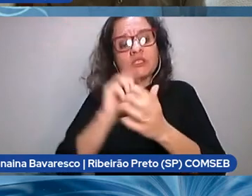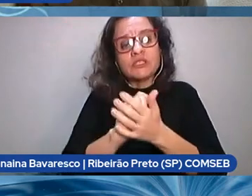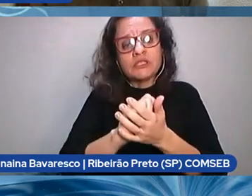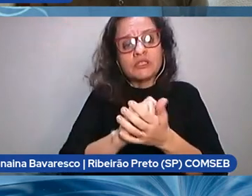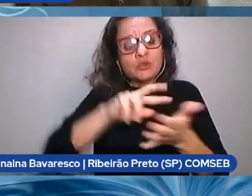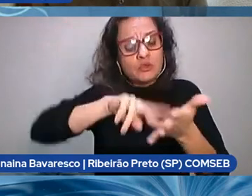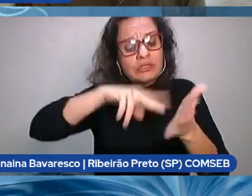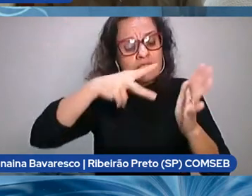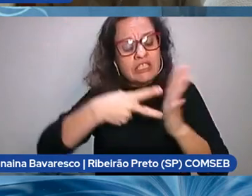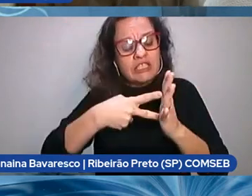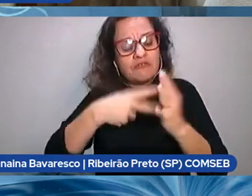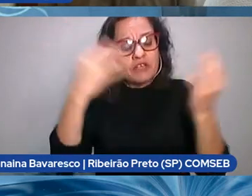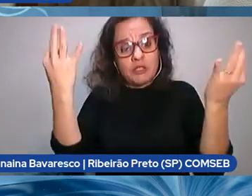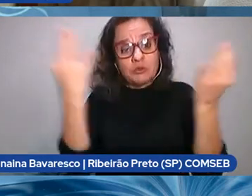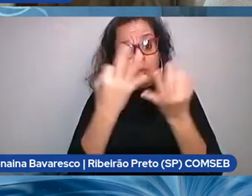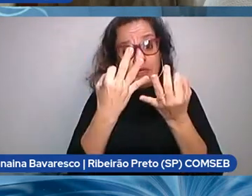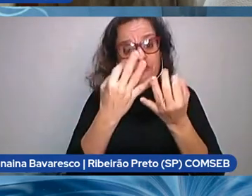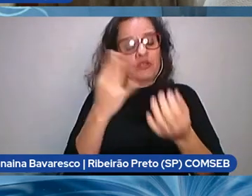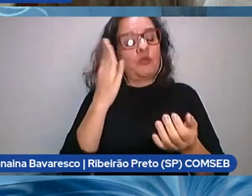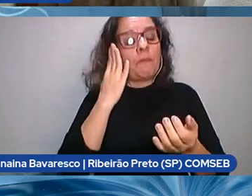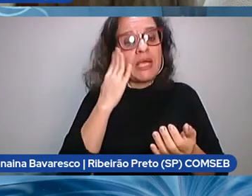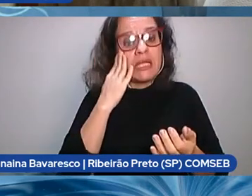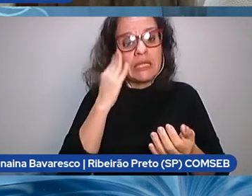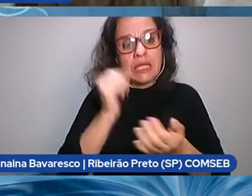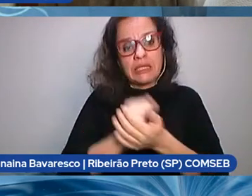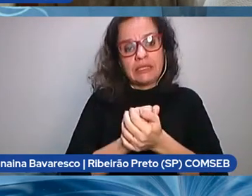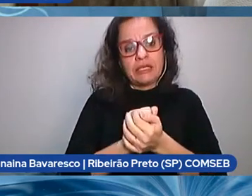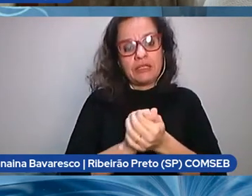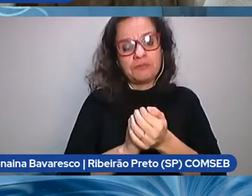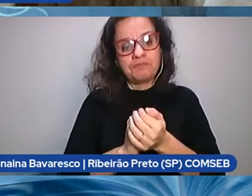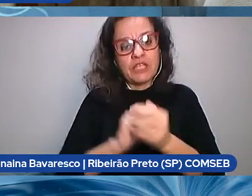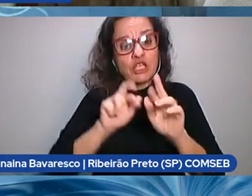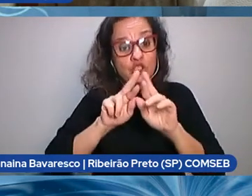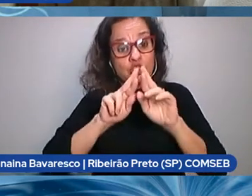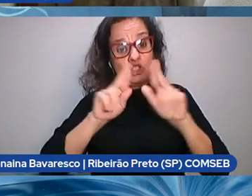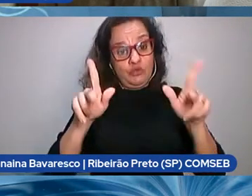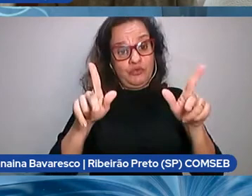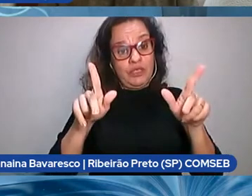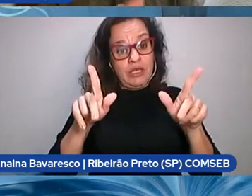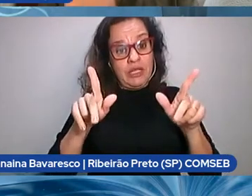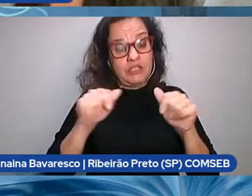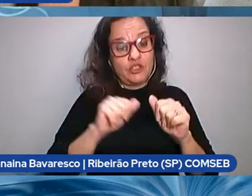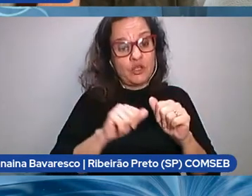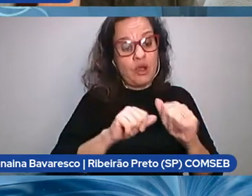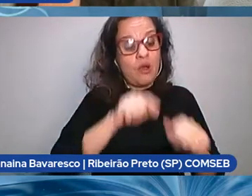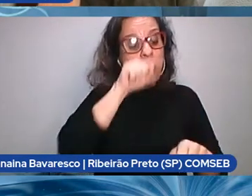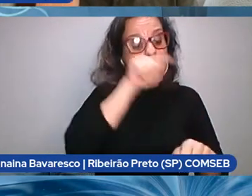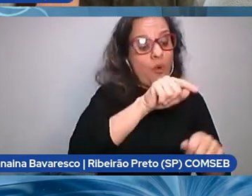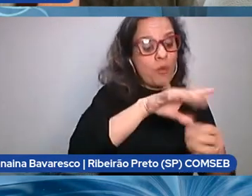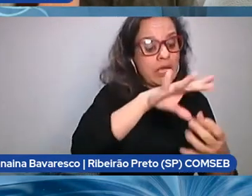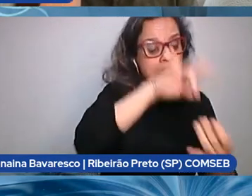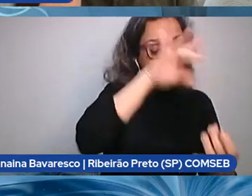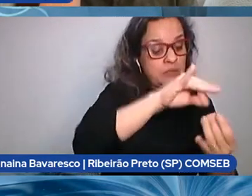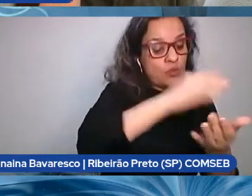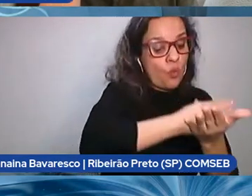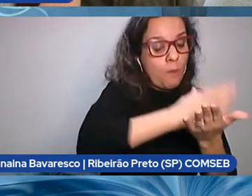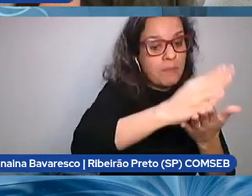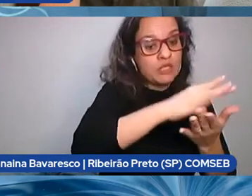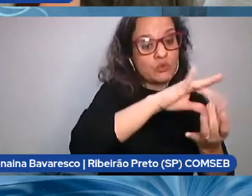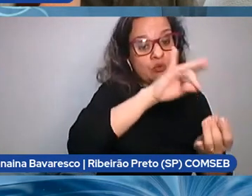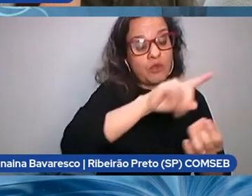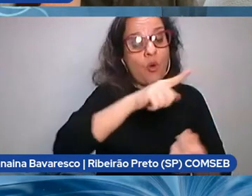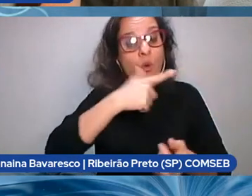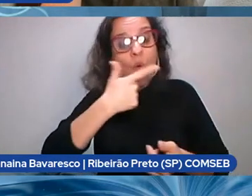Então, para que a gente possa entender, os nossos sentidos são coisas distintas. Uma coisa é o espírito, o princípio espiritual, outra